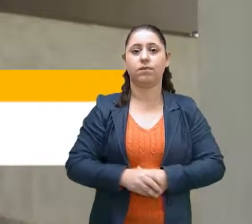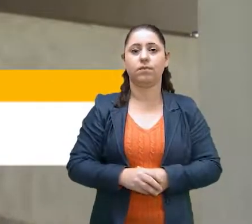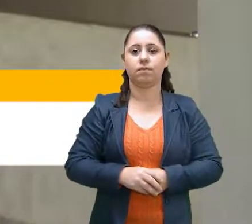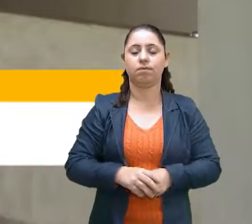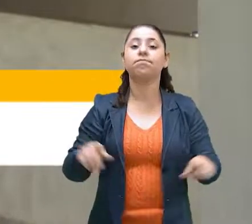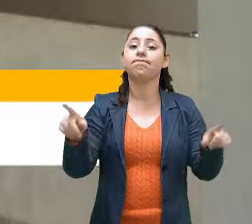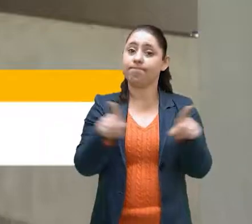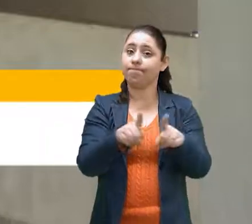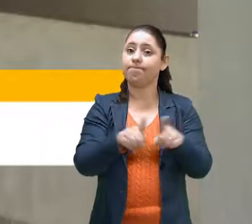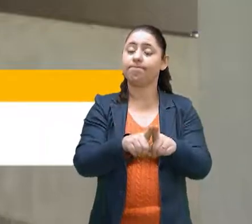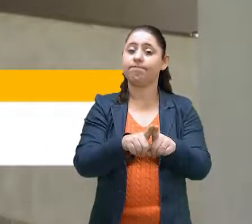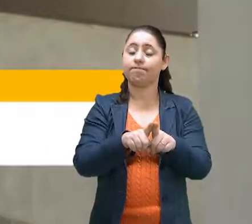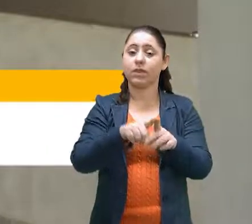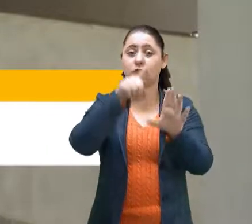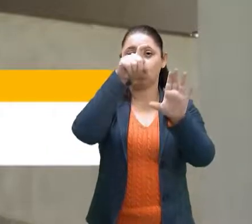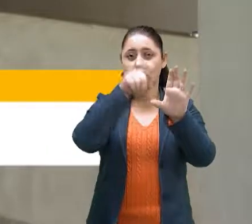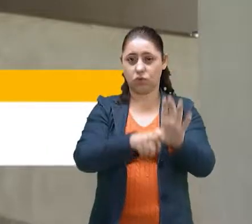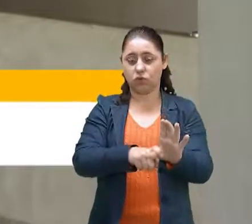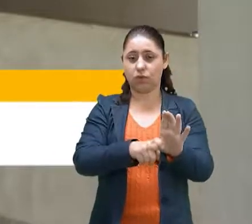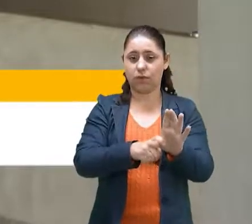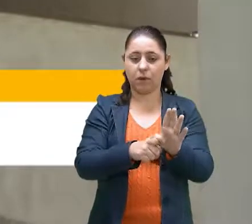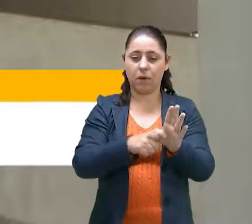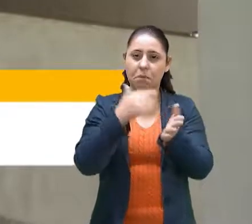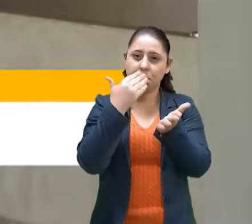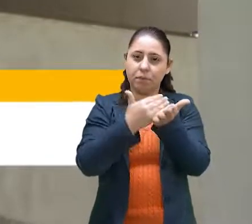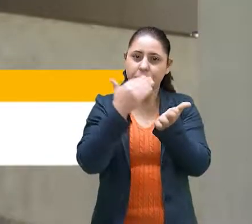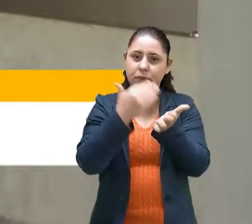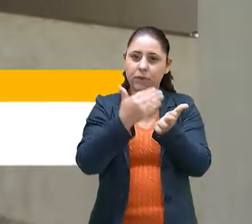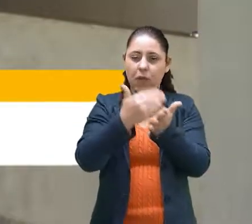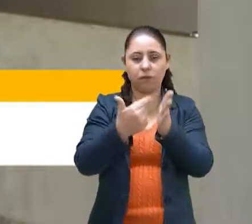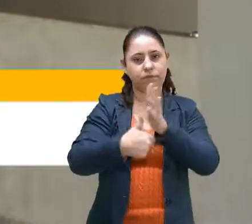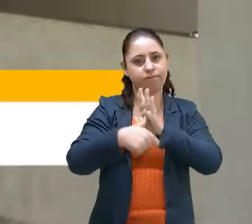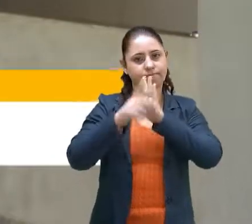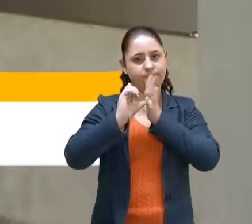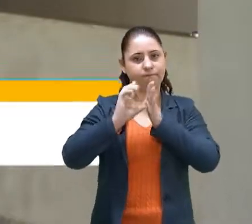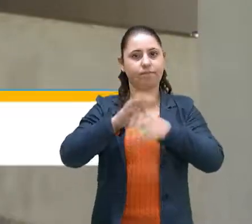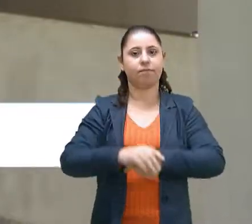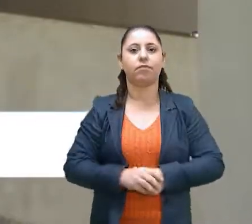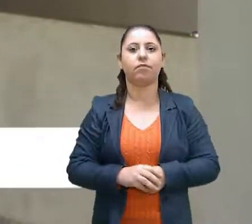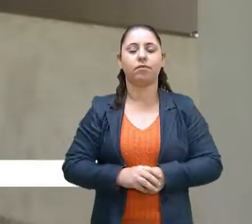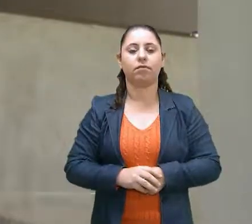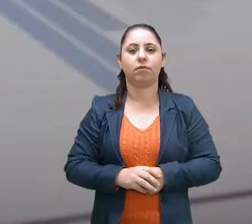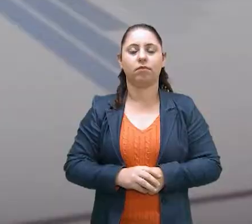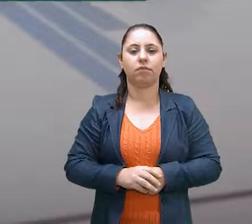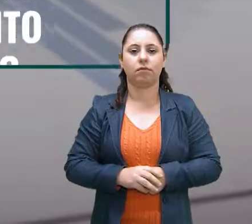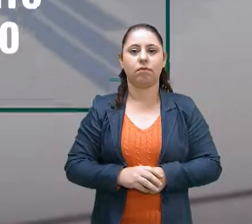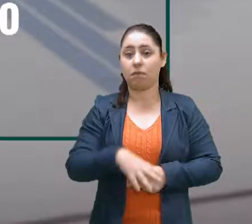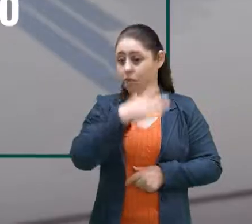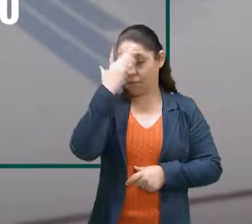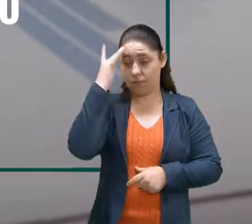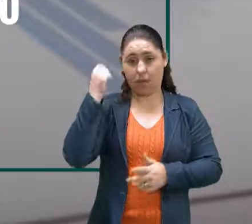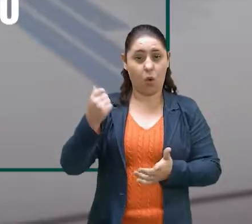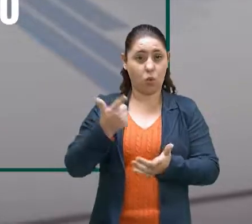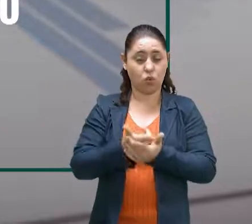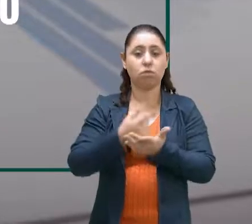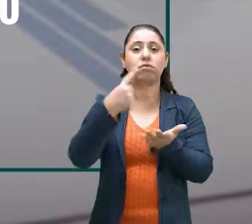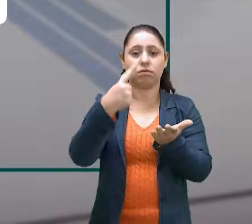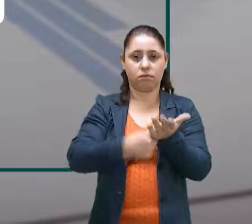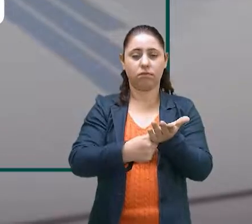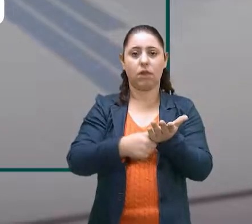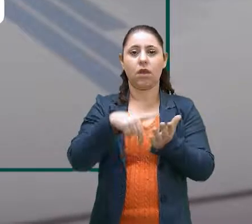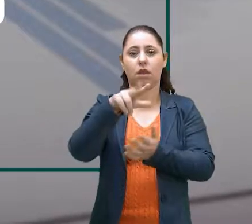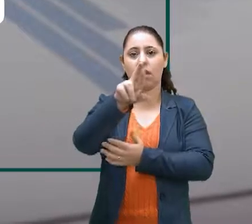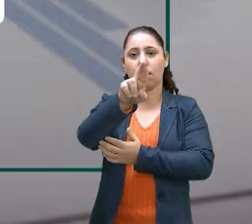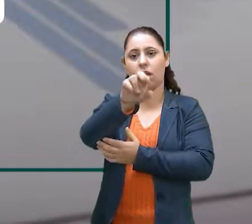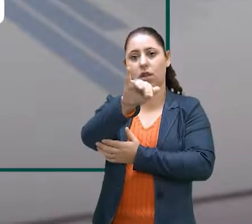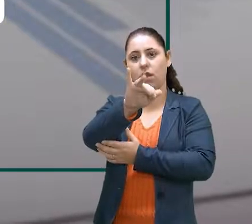dezembro de 2020, inclusive débitos remanescentes de parcelamentos anteriores. O contribuinte que aderir